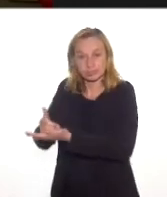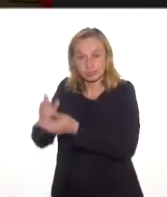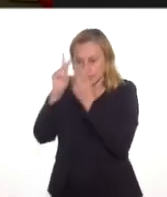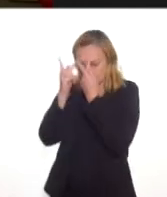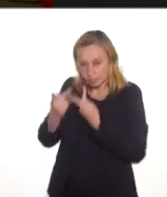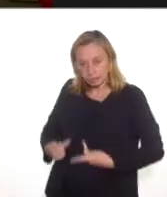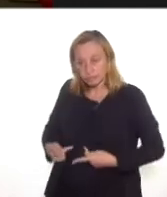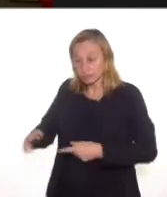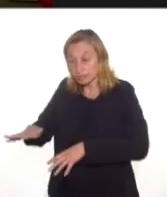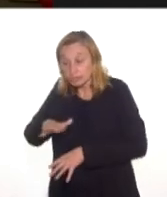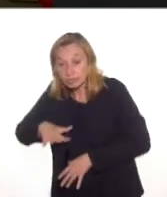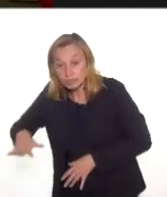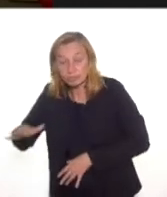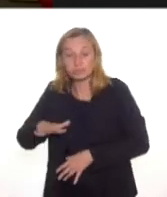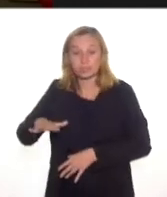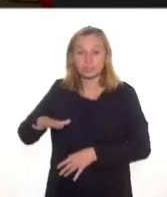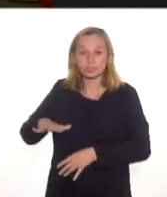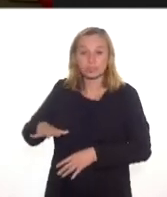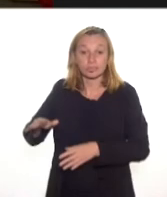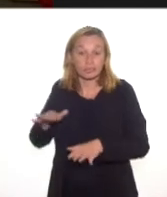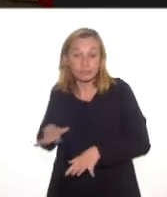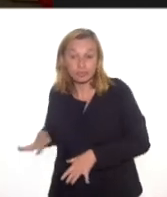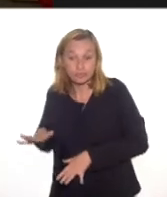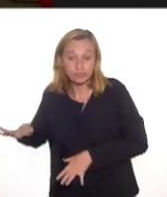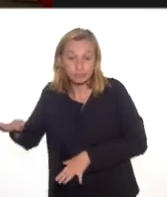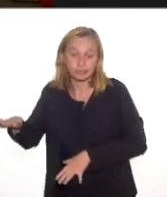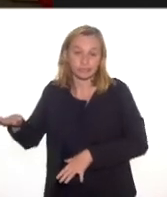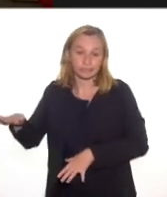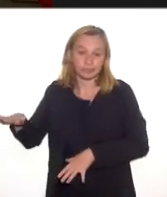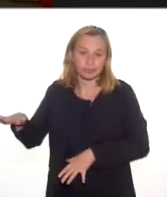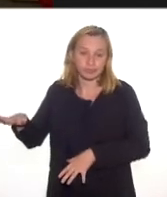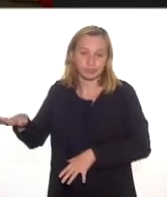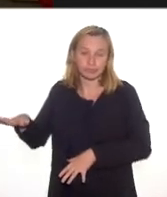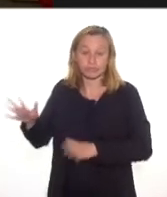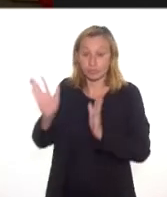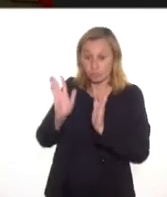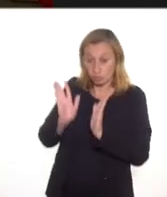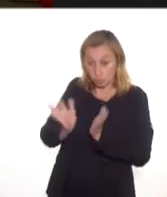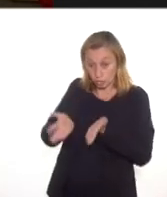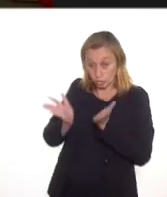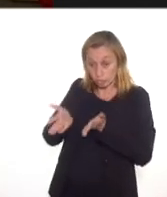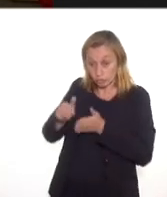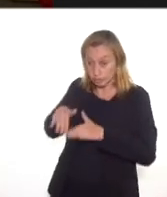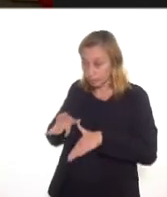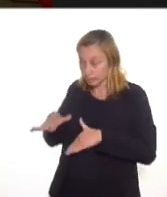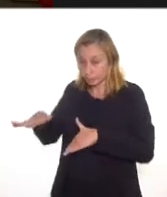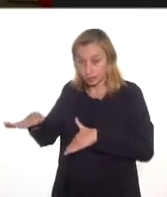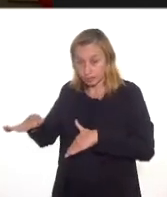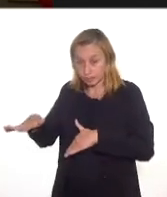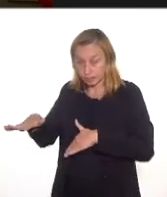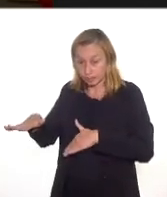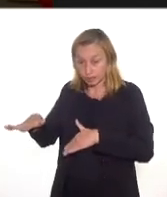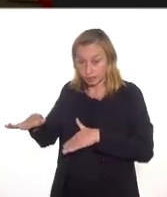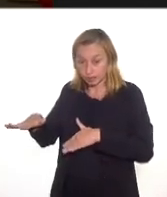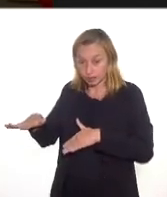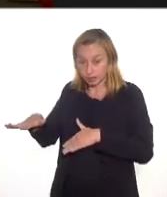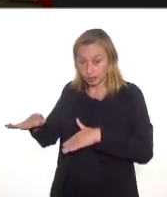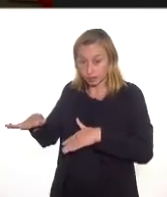como um espaço que é favela, que se hoje é a favela que está